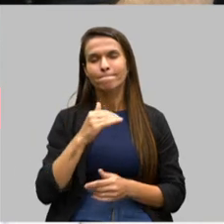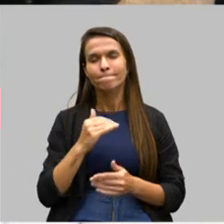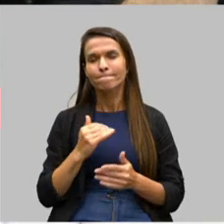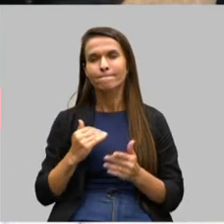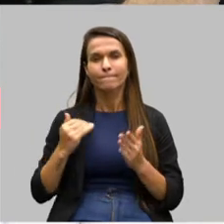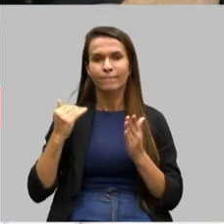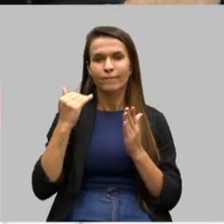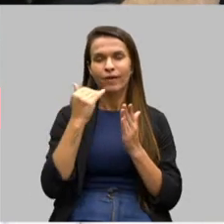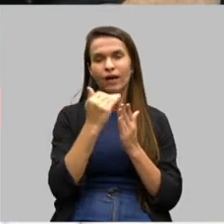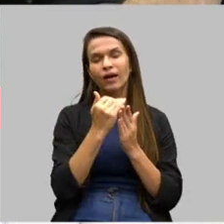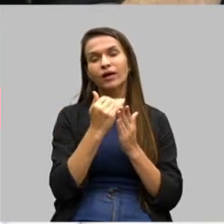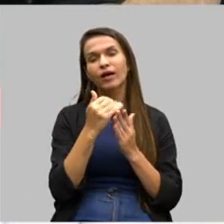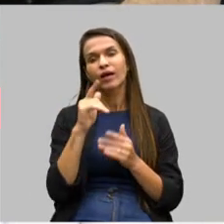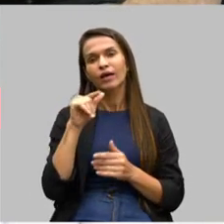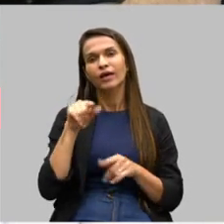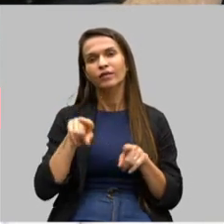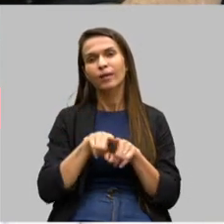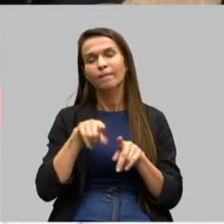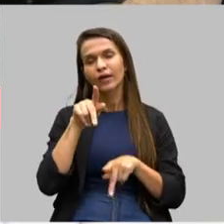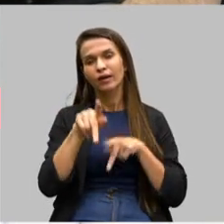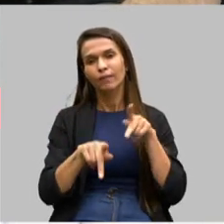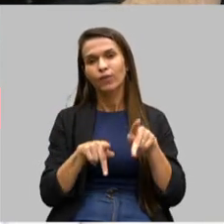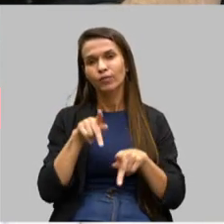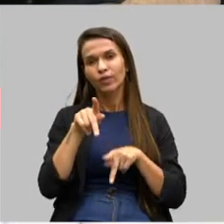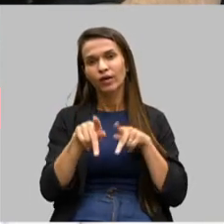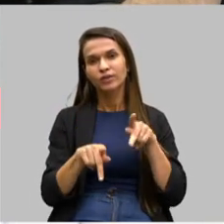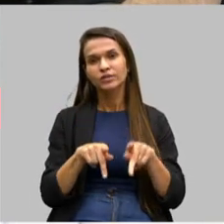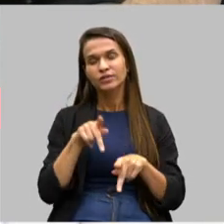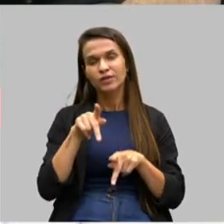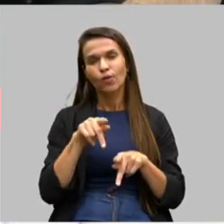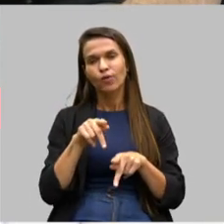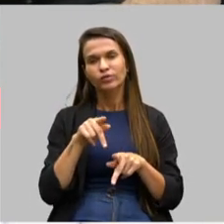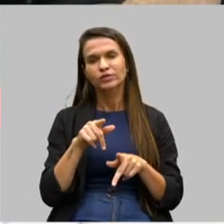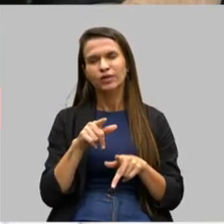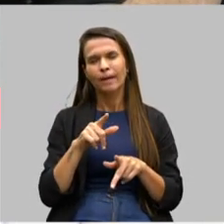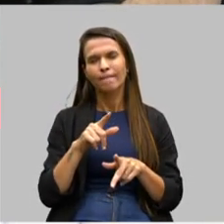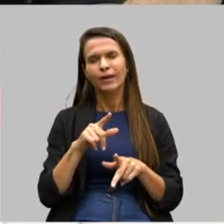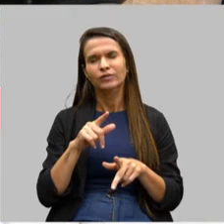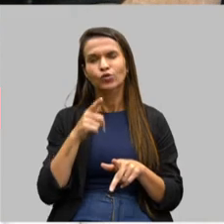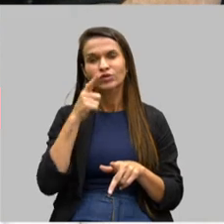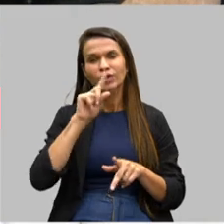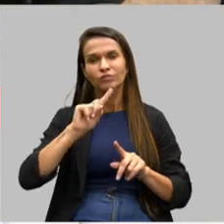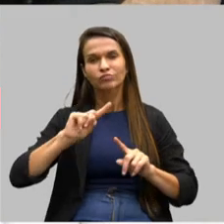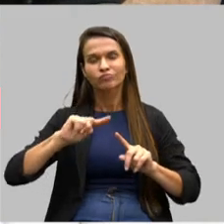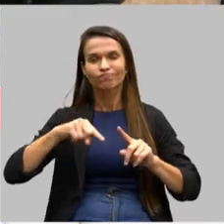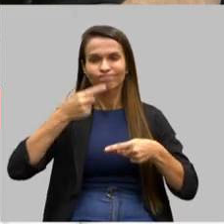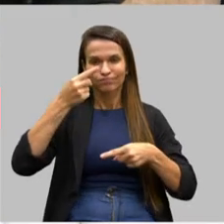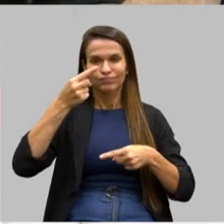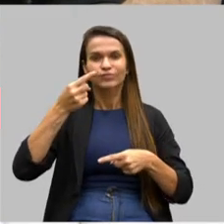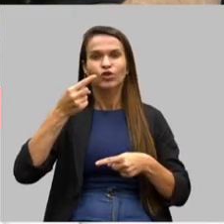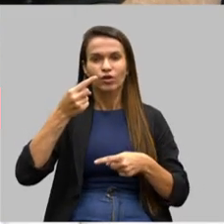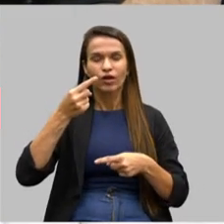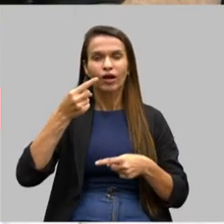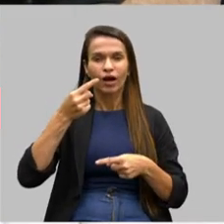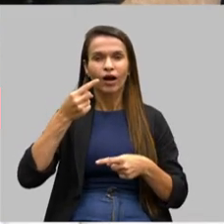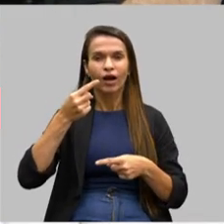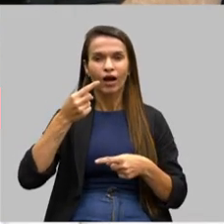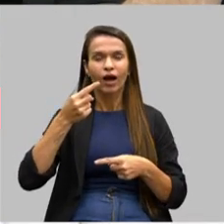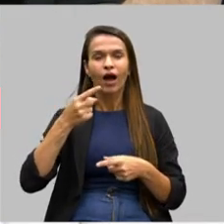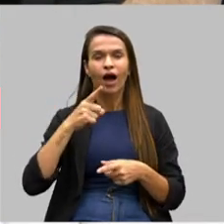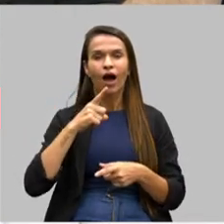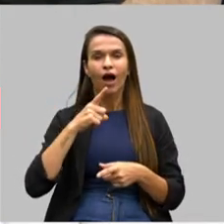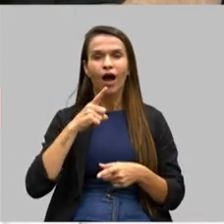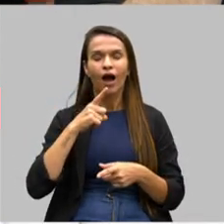é também aquela população que é mais resiliente a lidar com uma seca